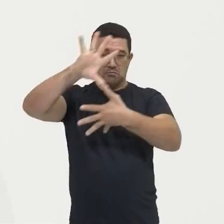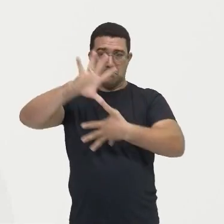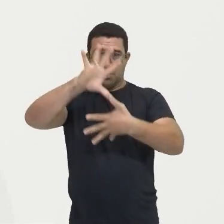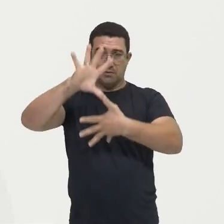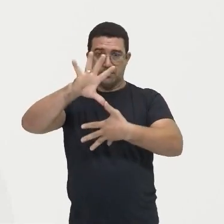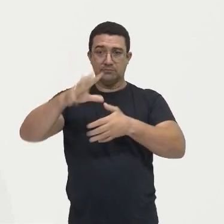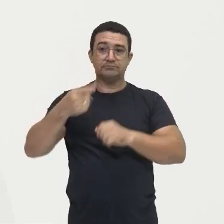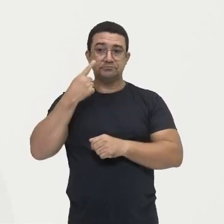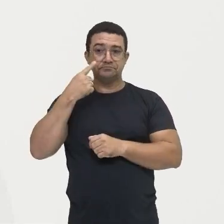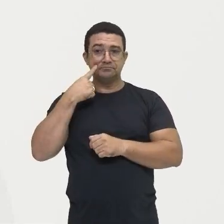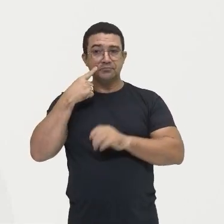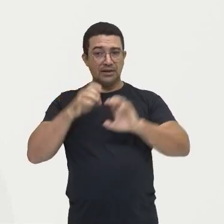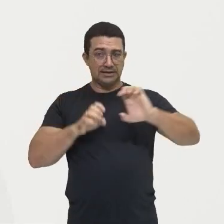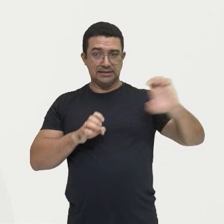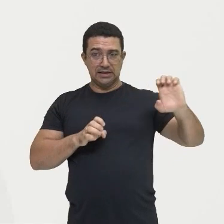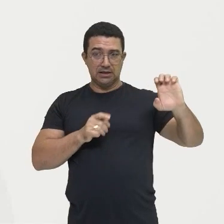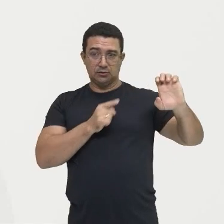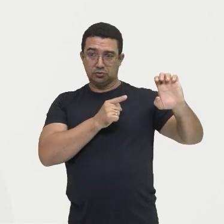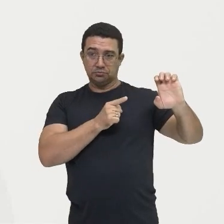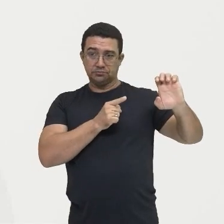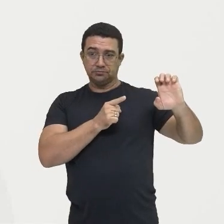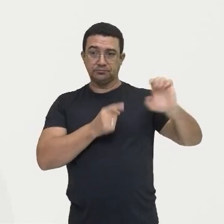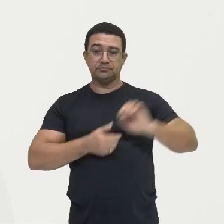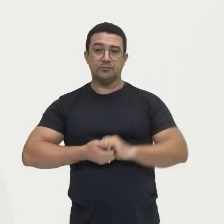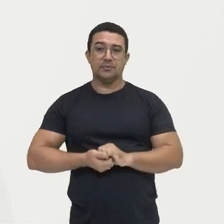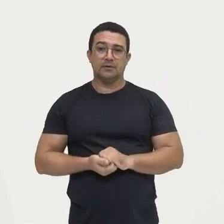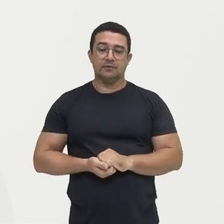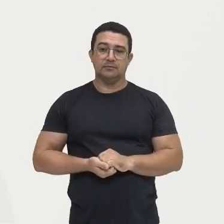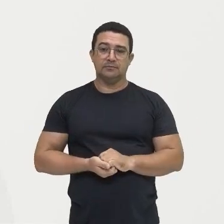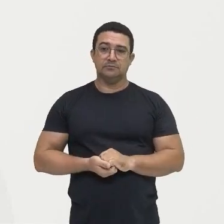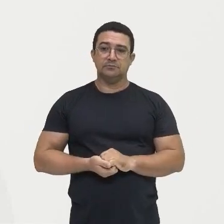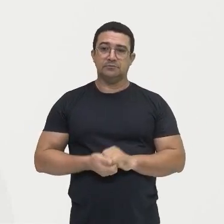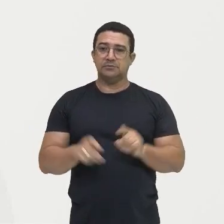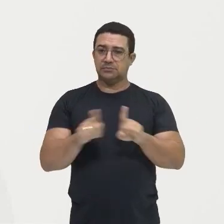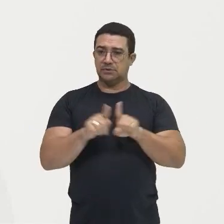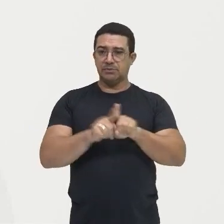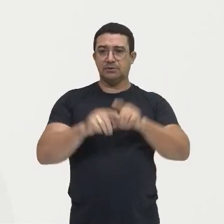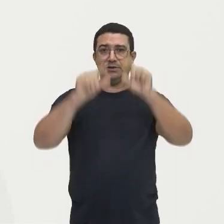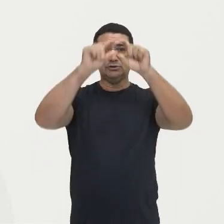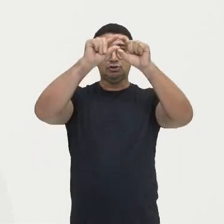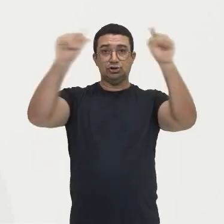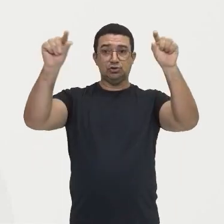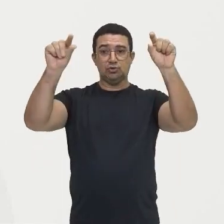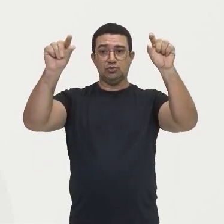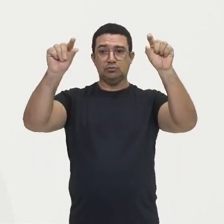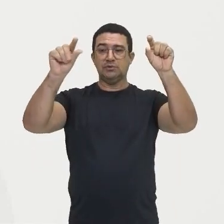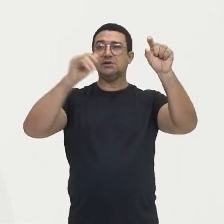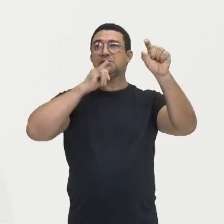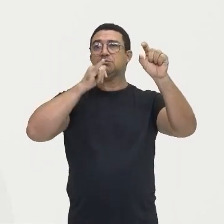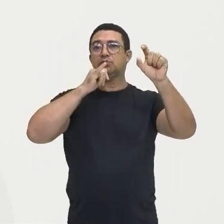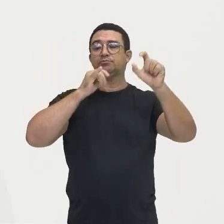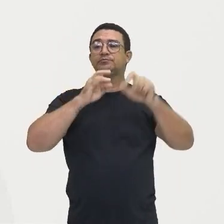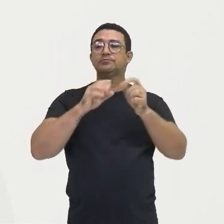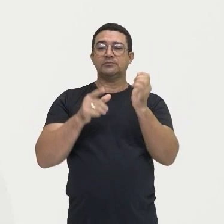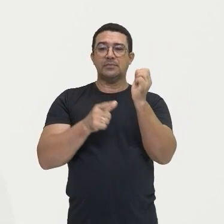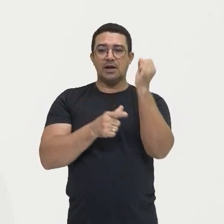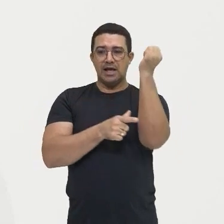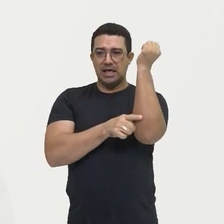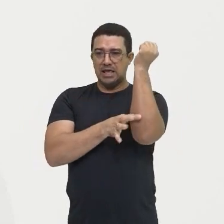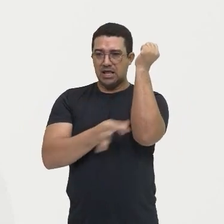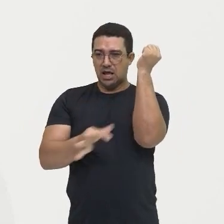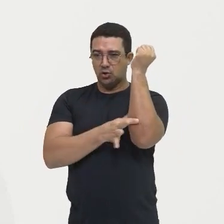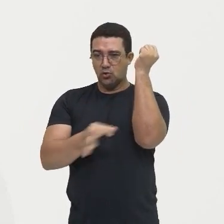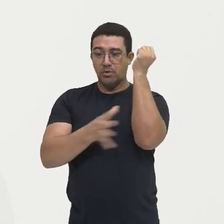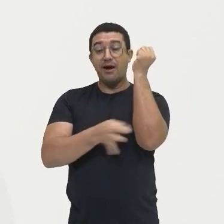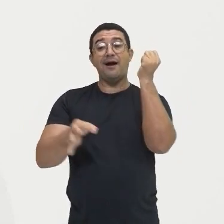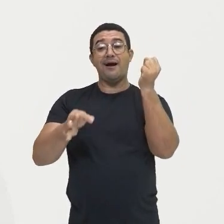canto esquerdo. Ele também pode aparecer acompanhado de um subtítulo. Exemplo, vamos pegar Iranduba. A gente tem lá, mapa